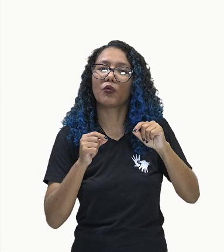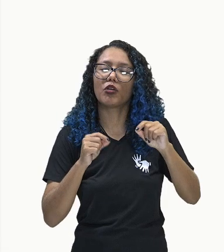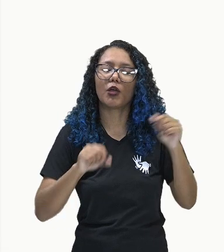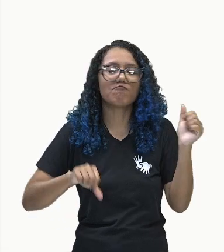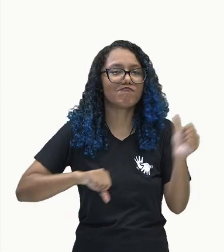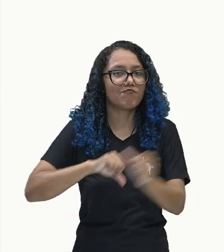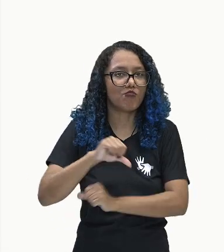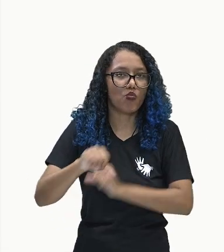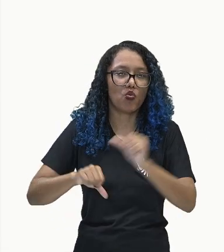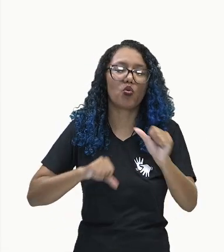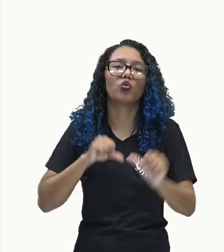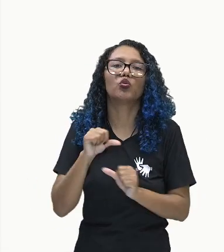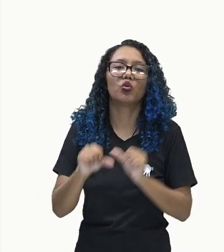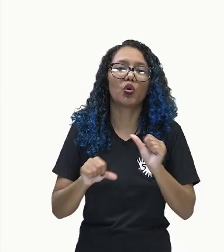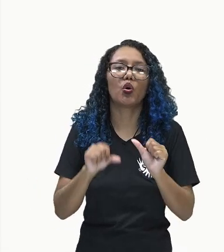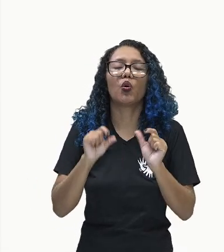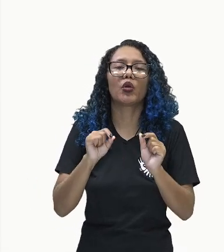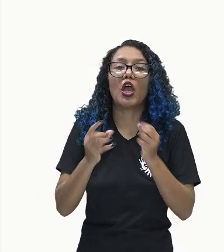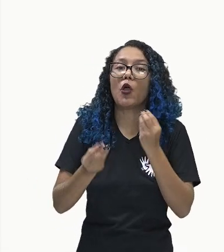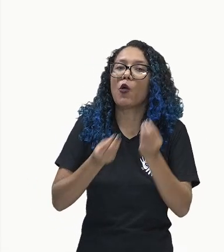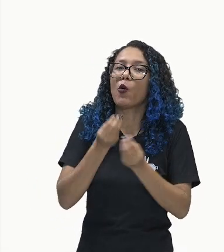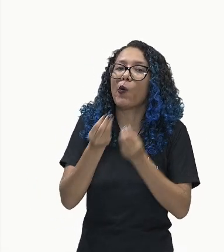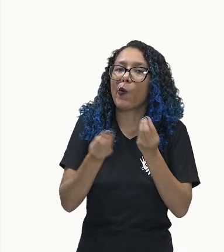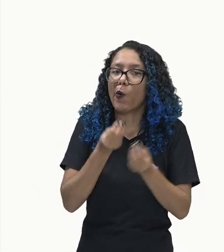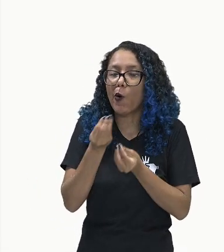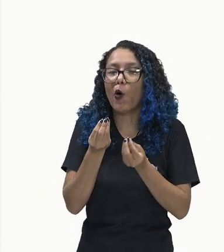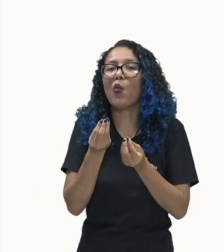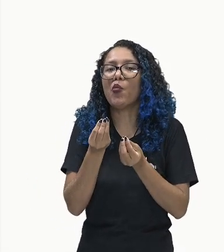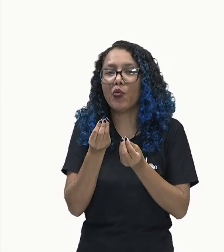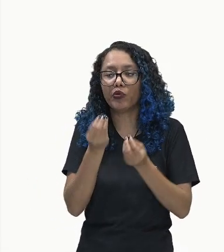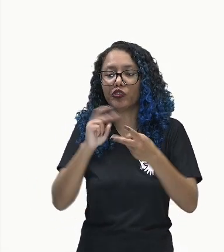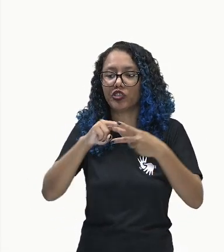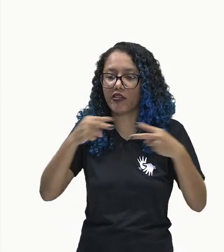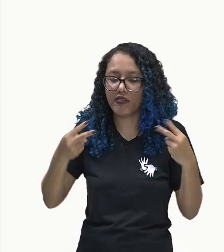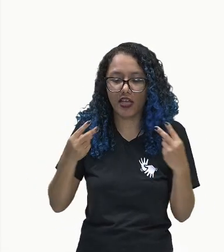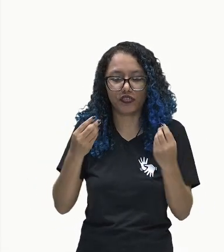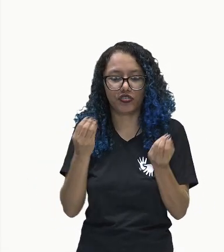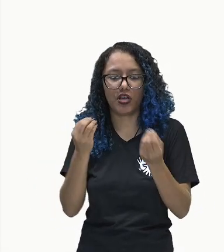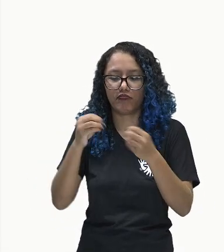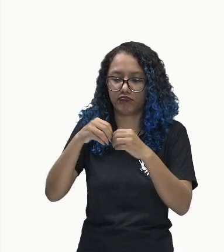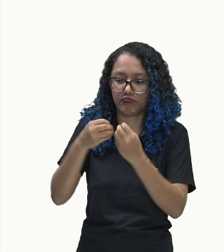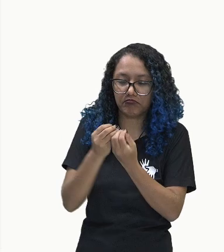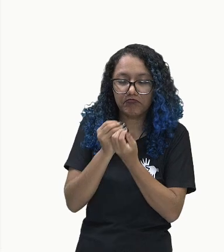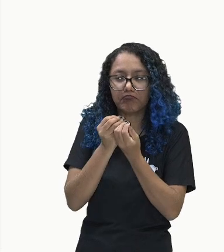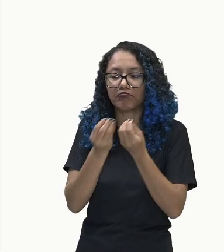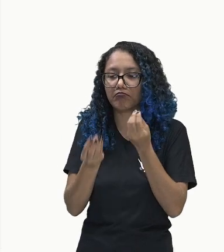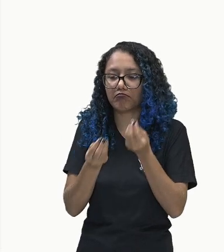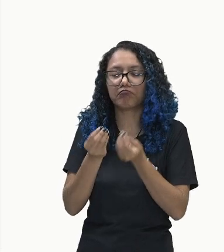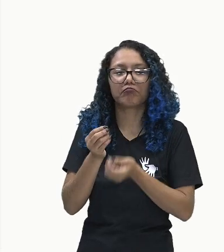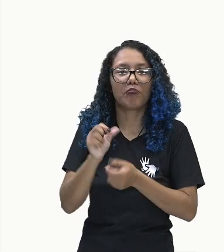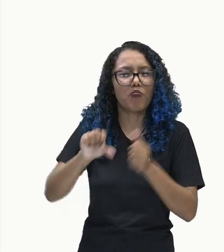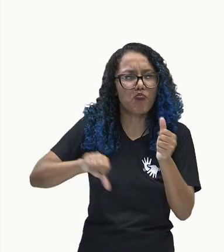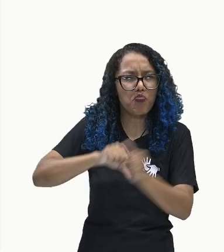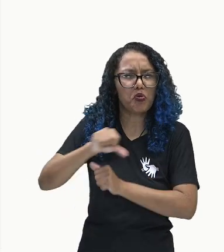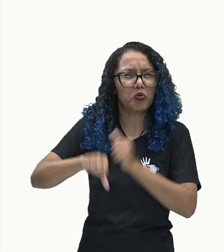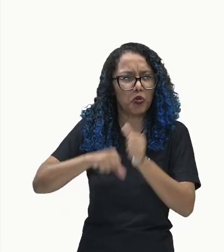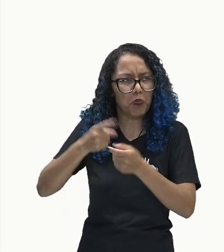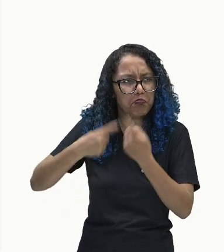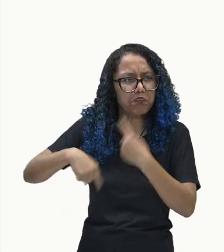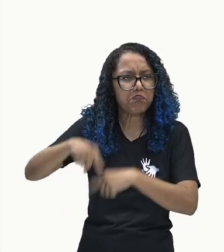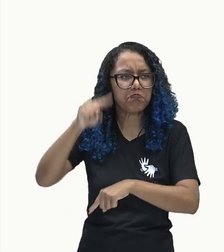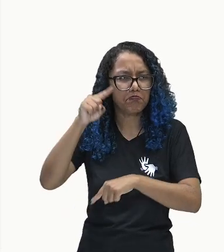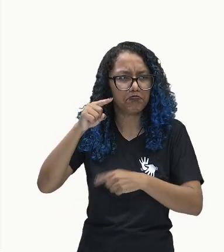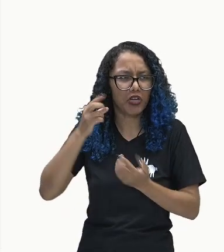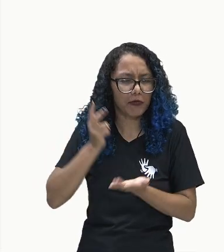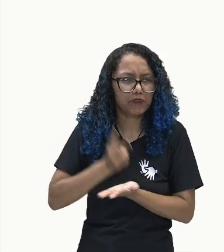revolucionou o entendimento da genética molecular. E aí, em 1972, os estudos